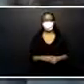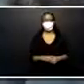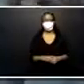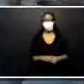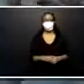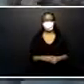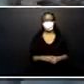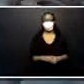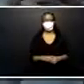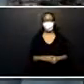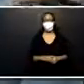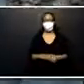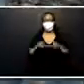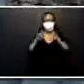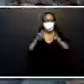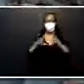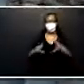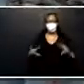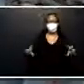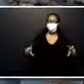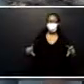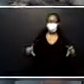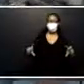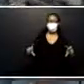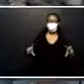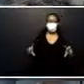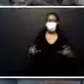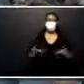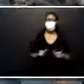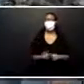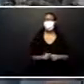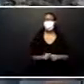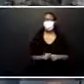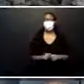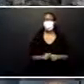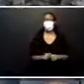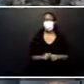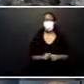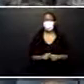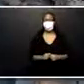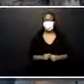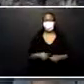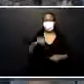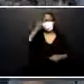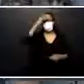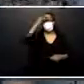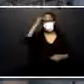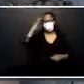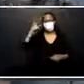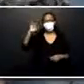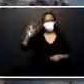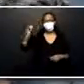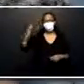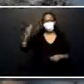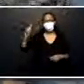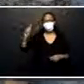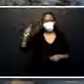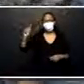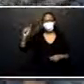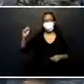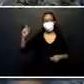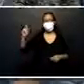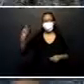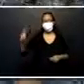No próximo parágrafo, partindo de Edgar Morin, que sugere que a contenção pode nos ajudar